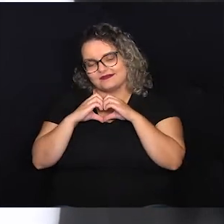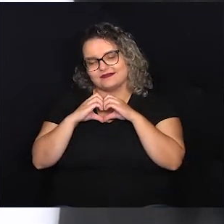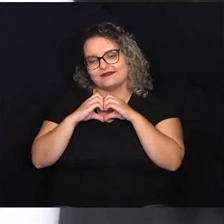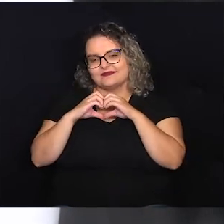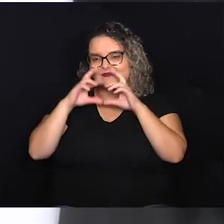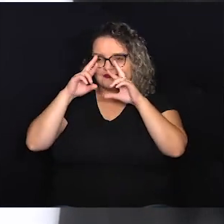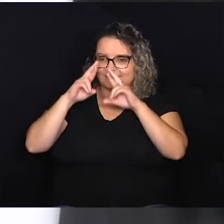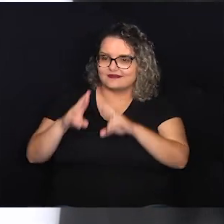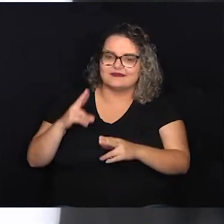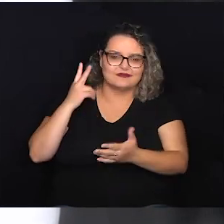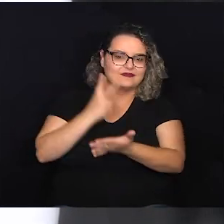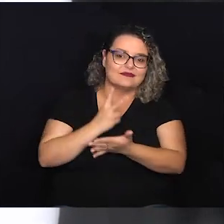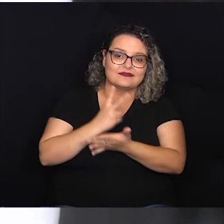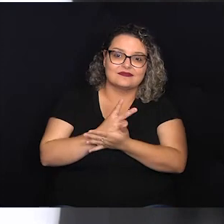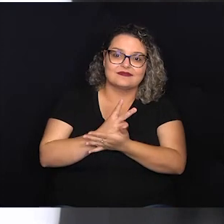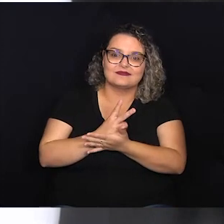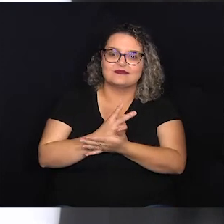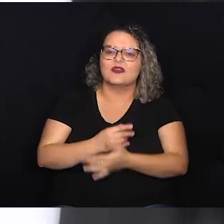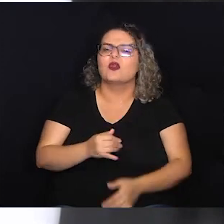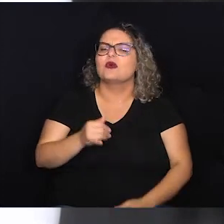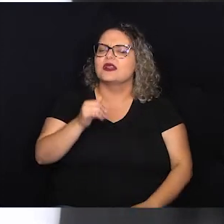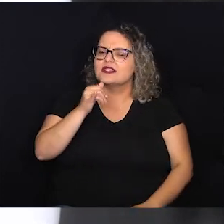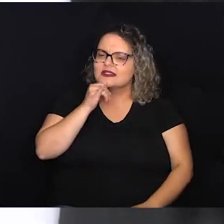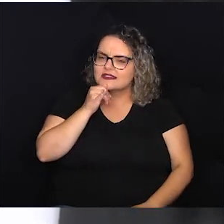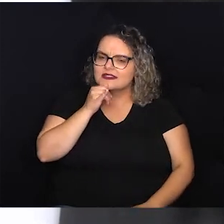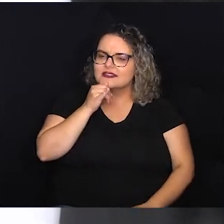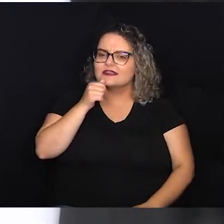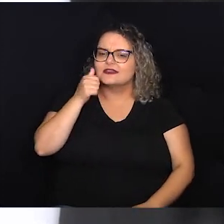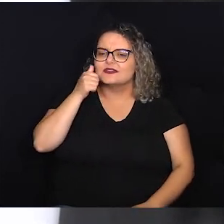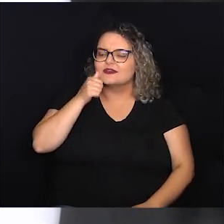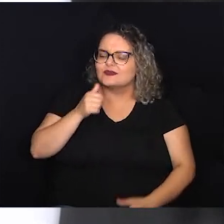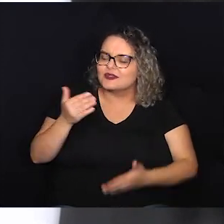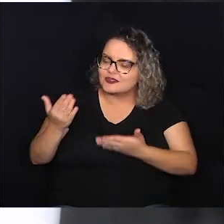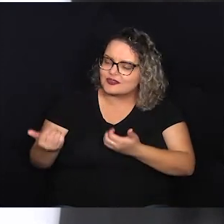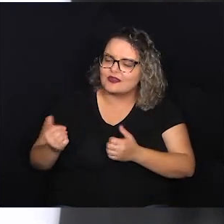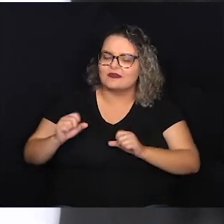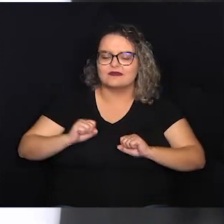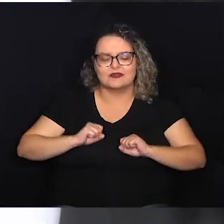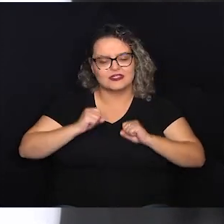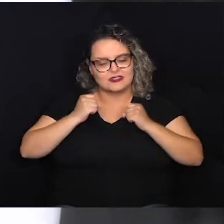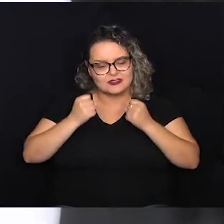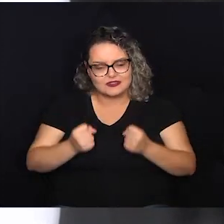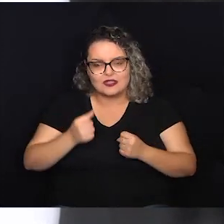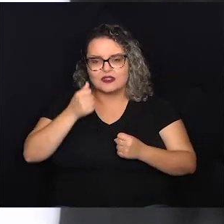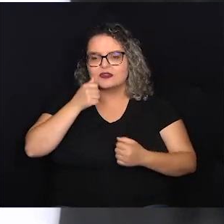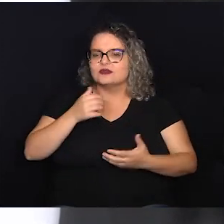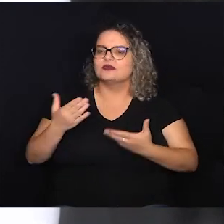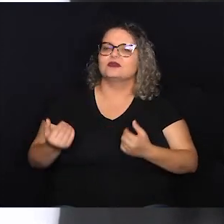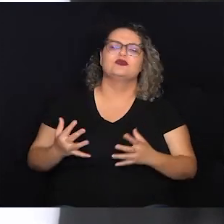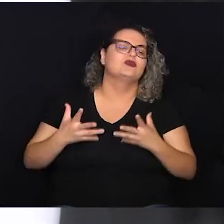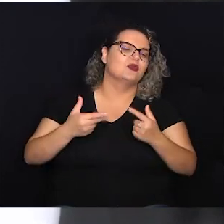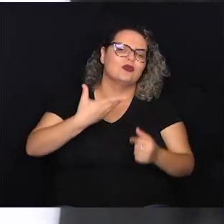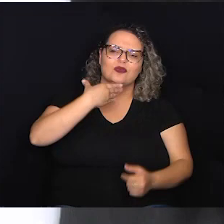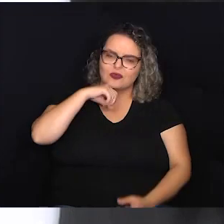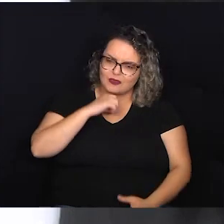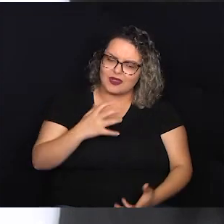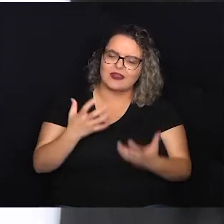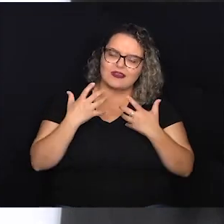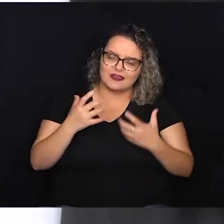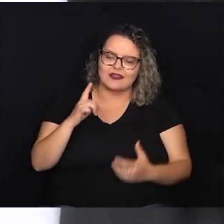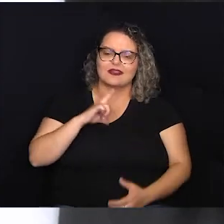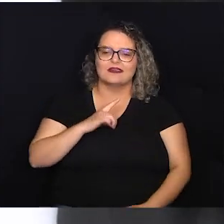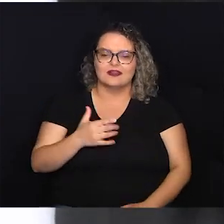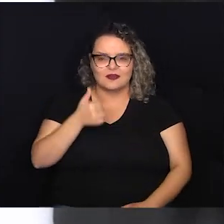meu respeito sempre, um exemplo de uma moça dedicada, de uma moça que todo pai gostaria de ter como